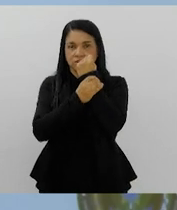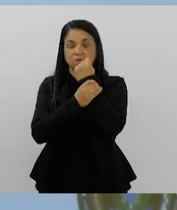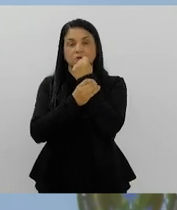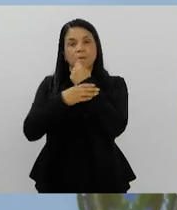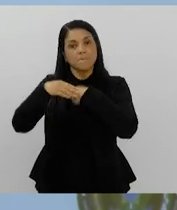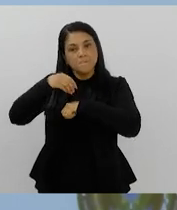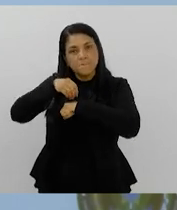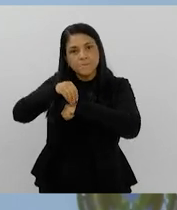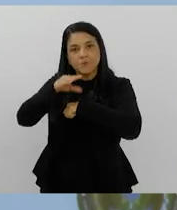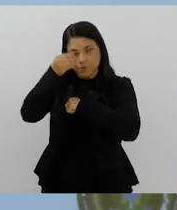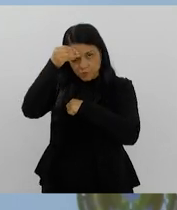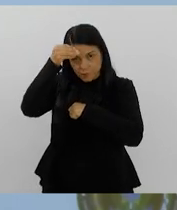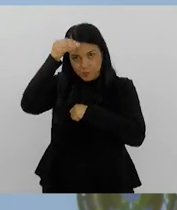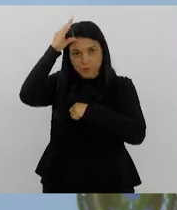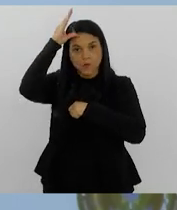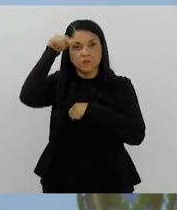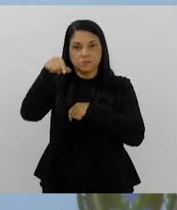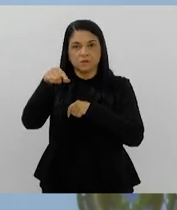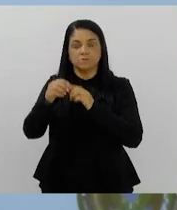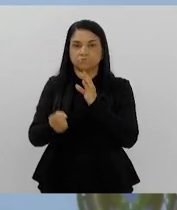para subsidiar